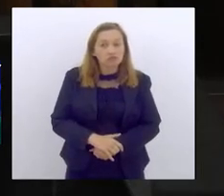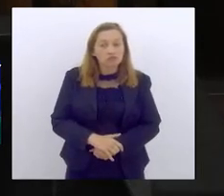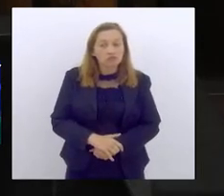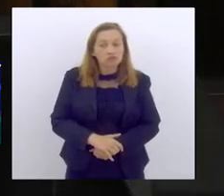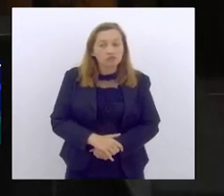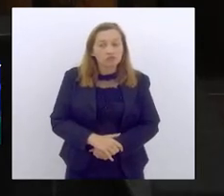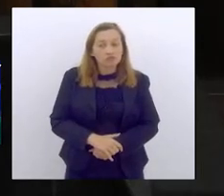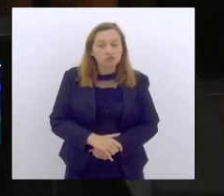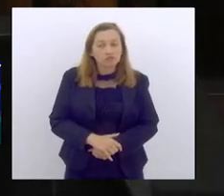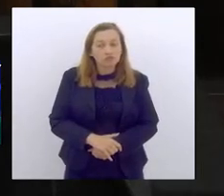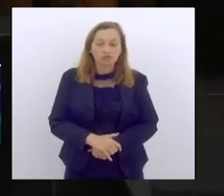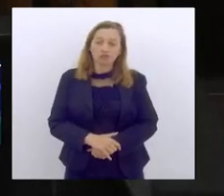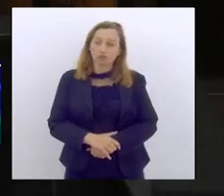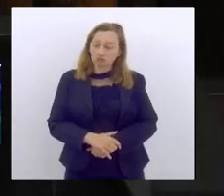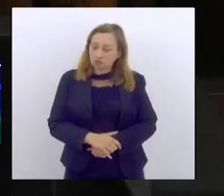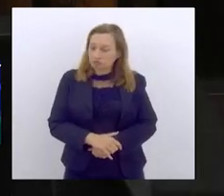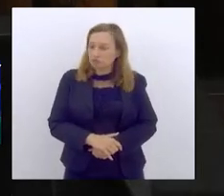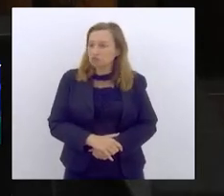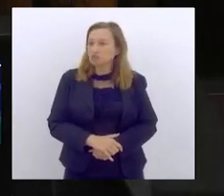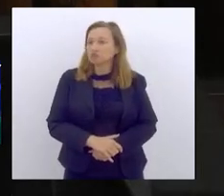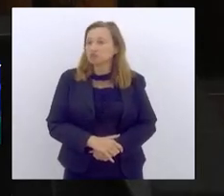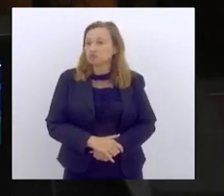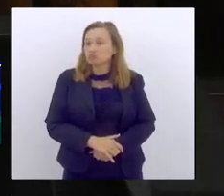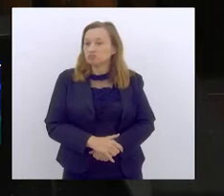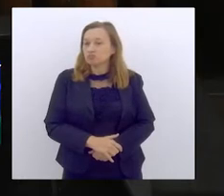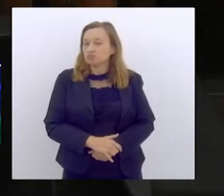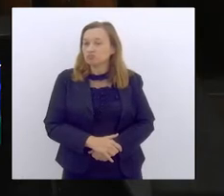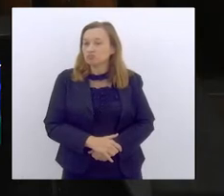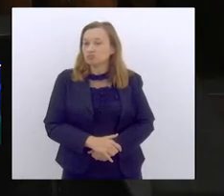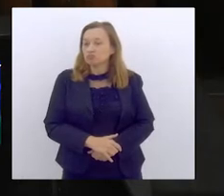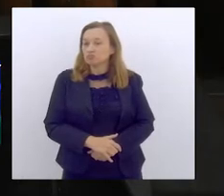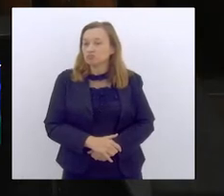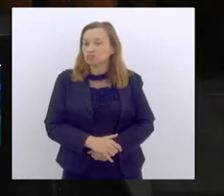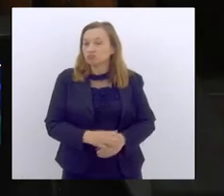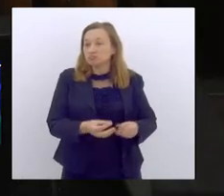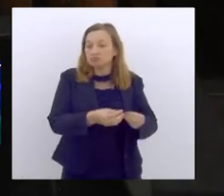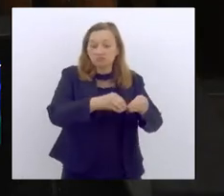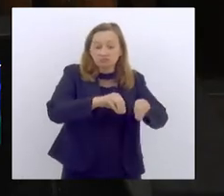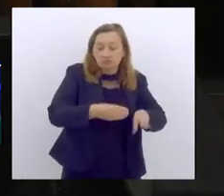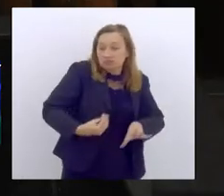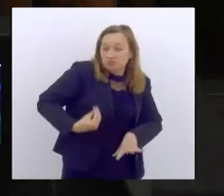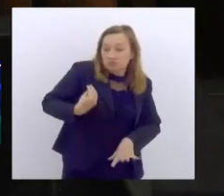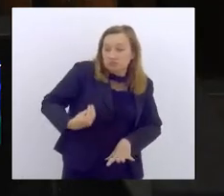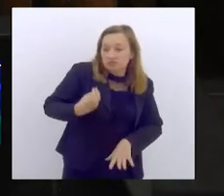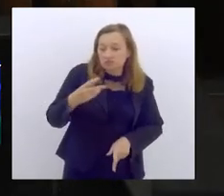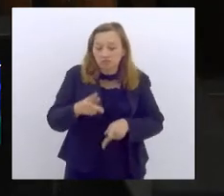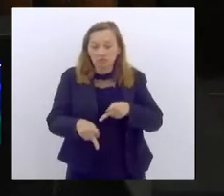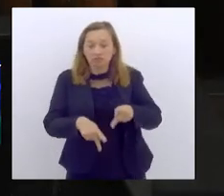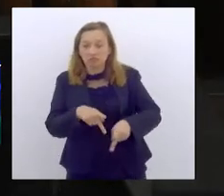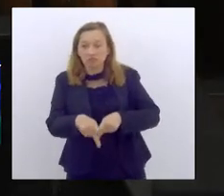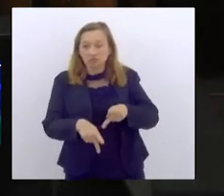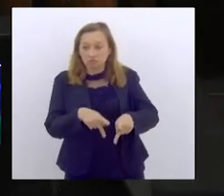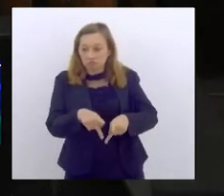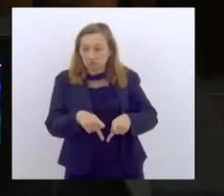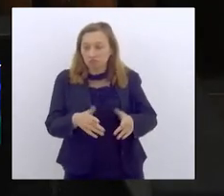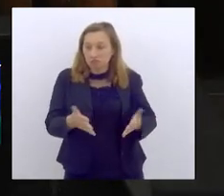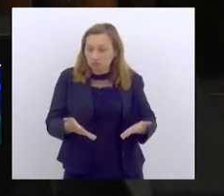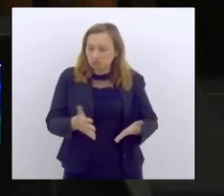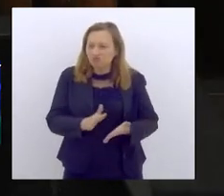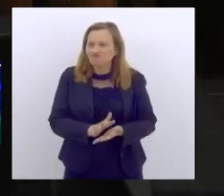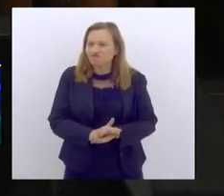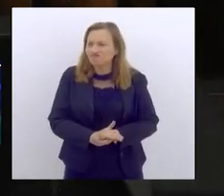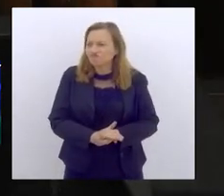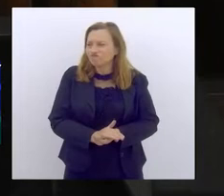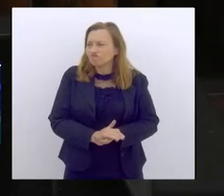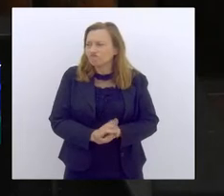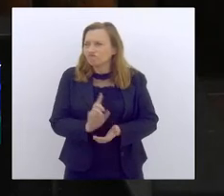maiores dramas que vive a população Fluminense bom e que não